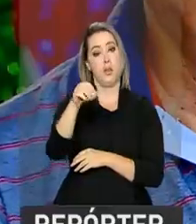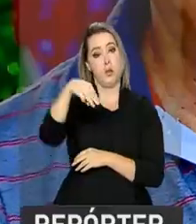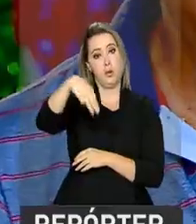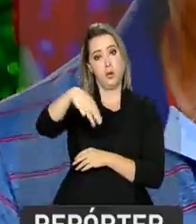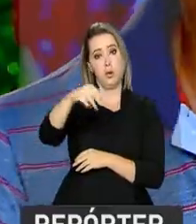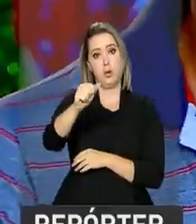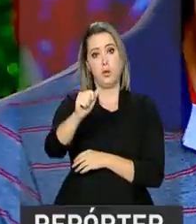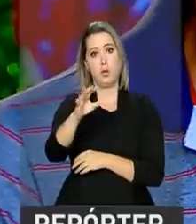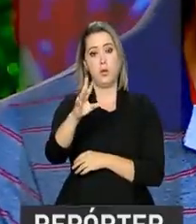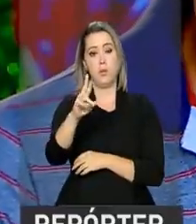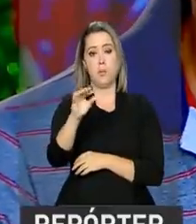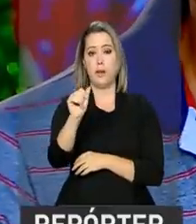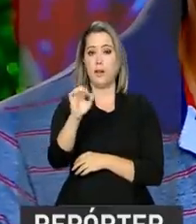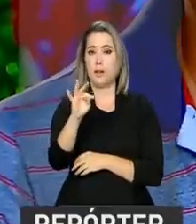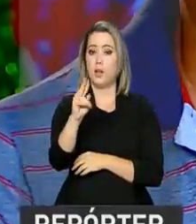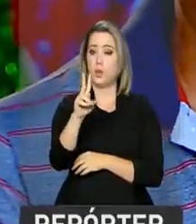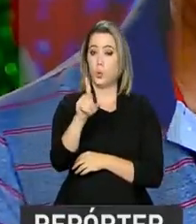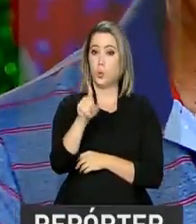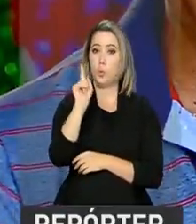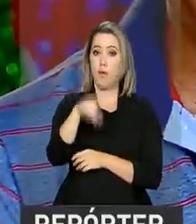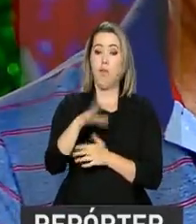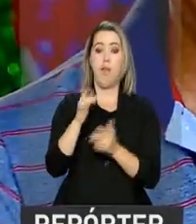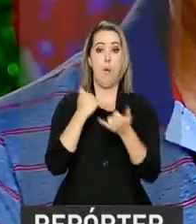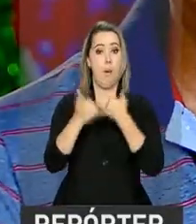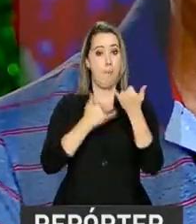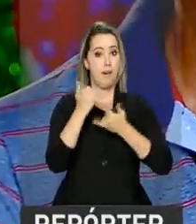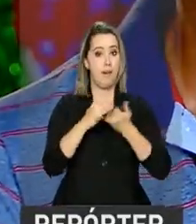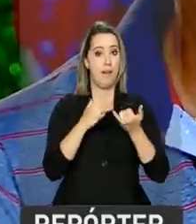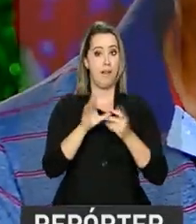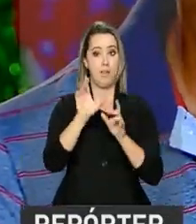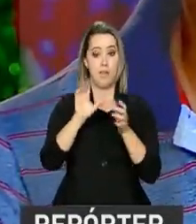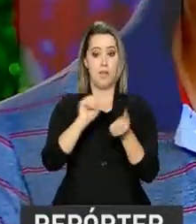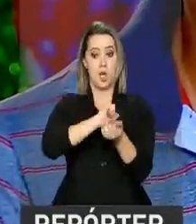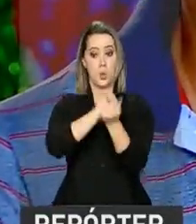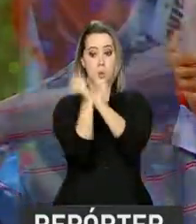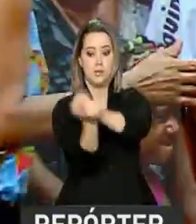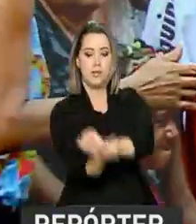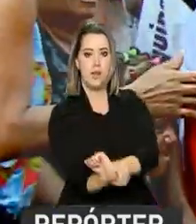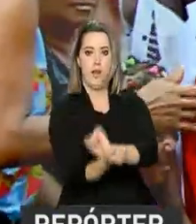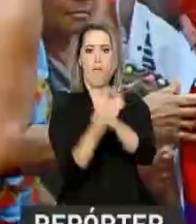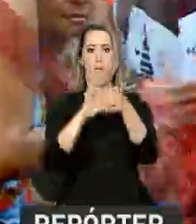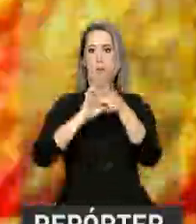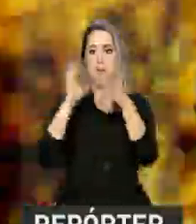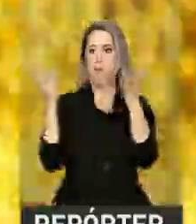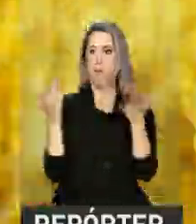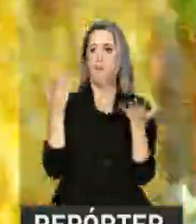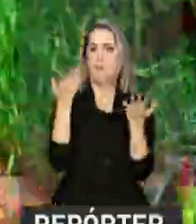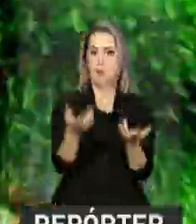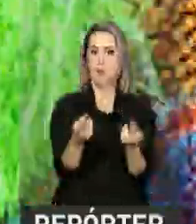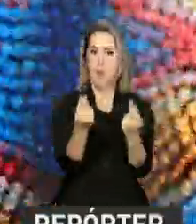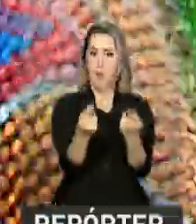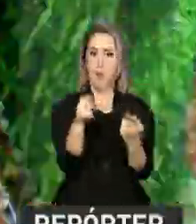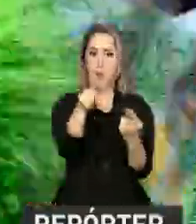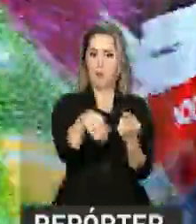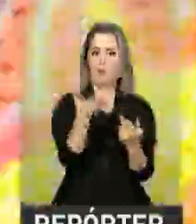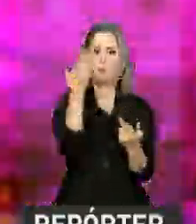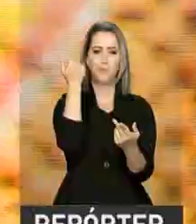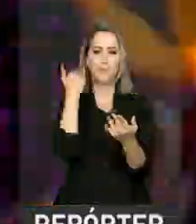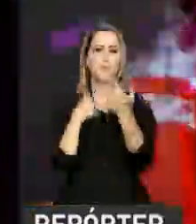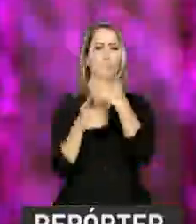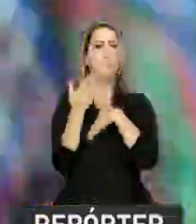do negro liberto, certo? E também do mesmo modo que na Zona da Mata tinha a questão do